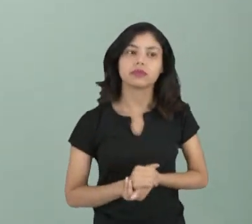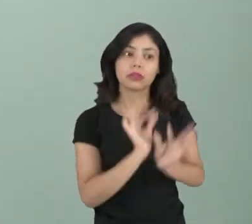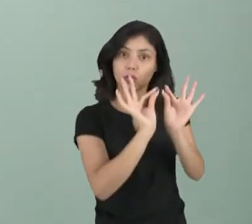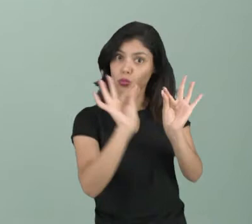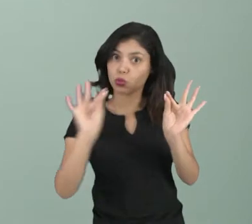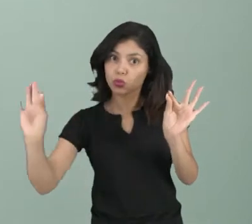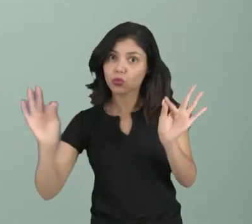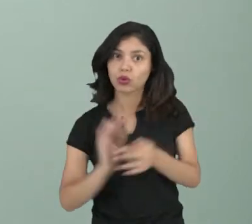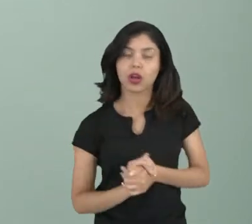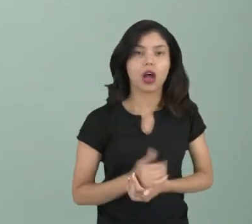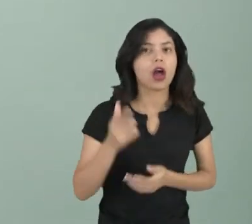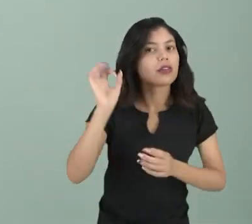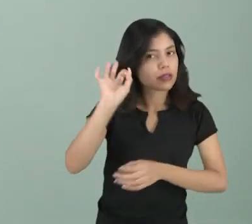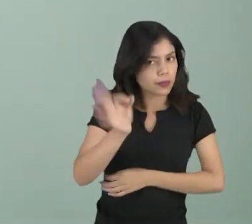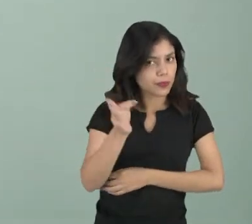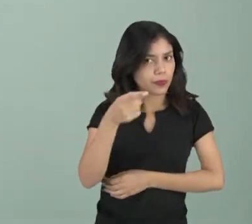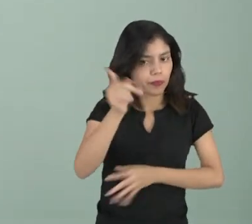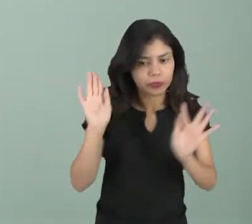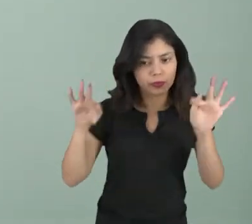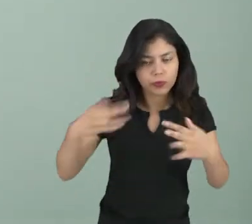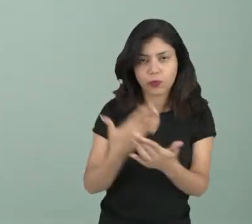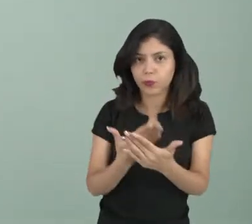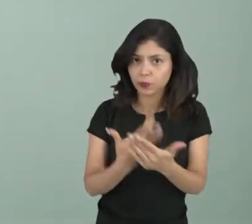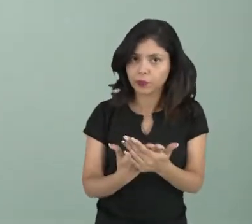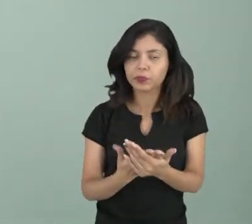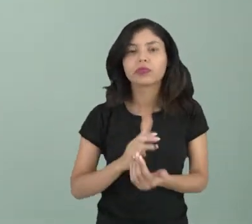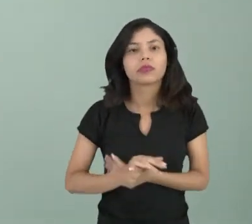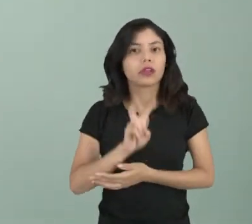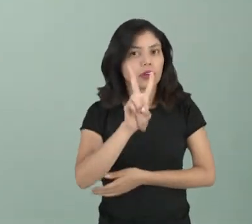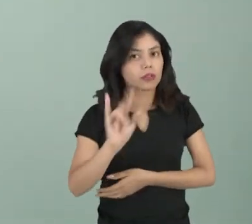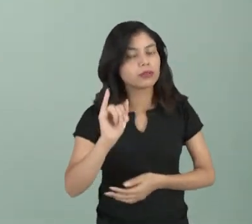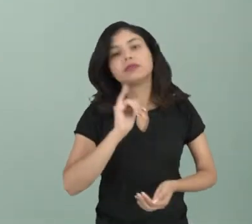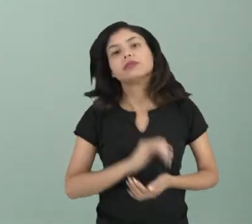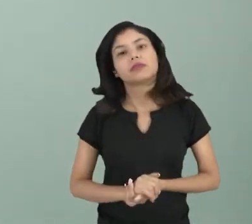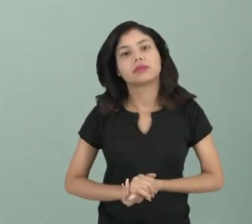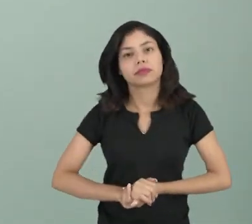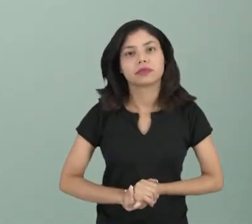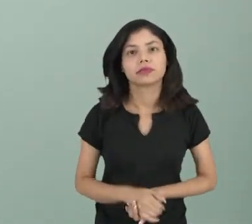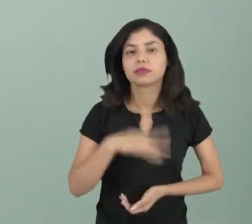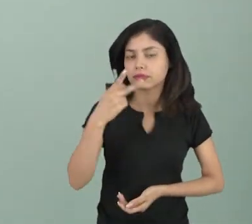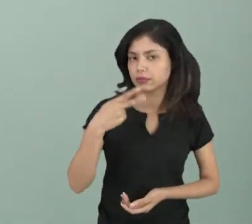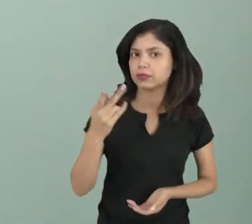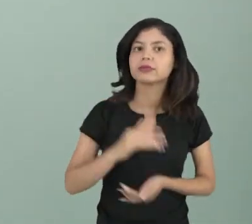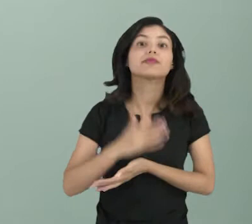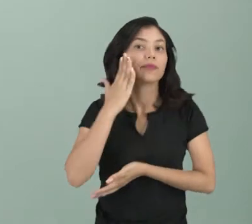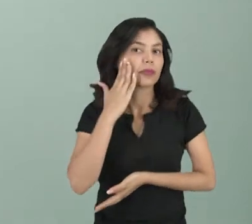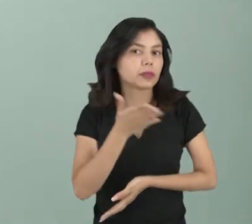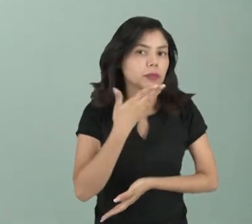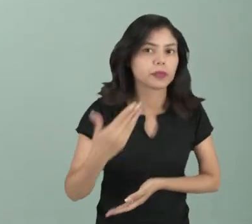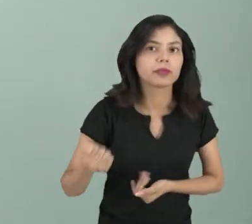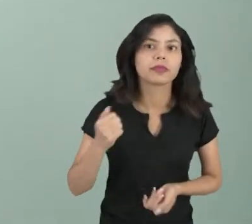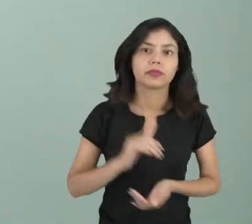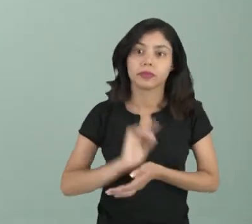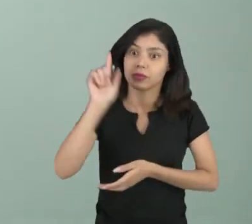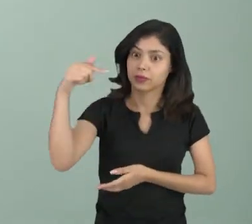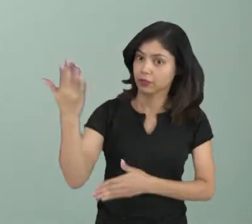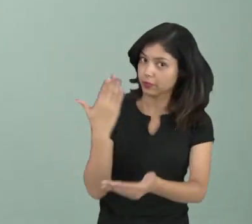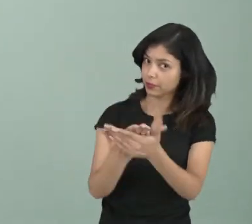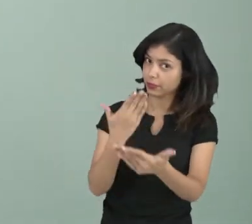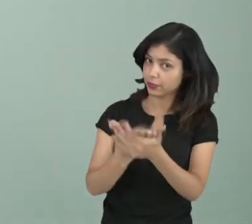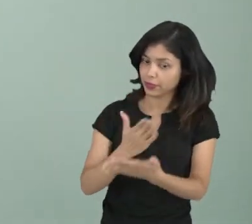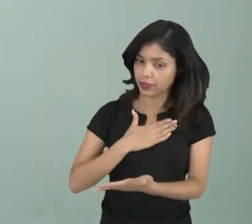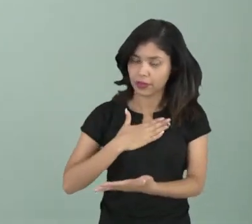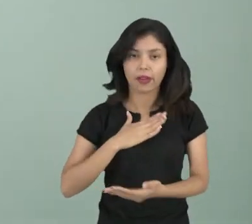graficamente e com certeza no final da aula você com certeza vai dizer que entendeu melhor do que em